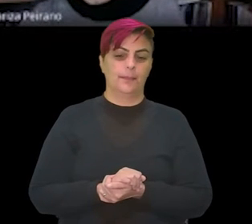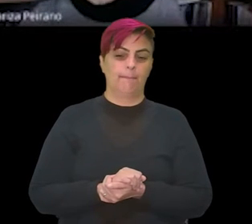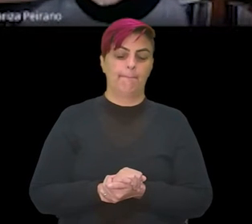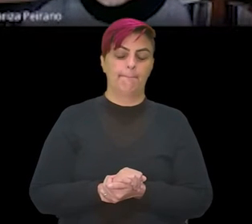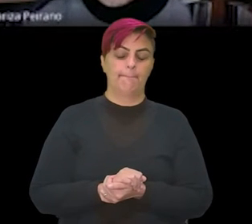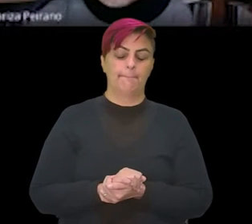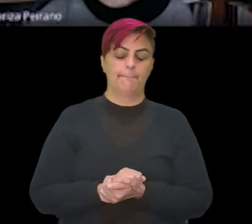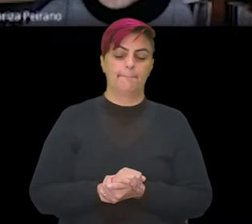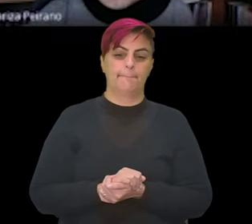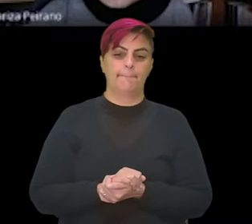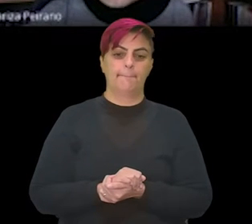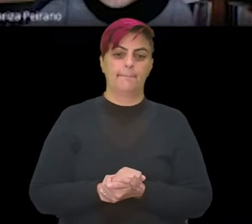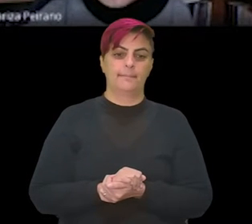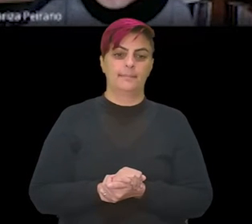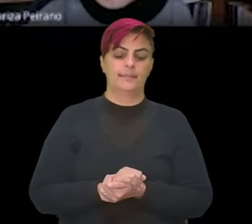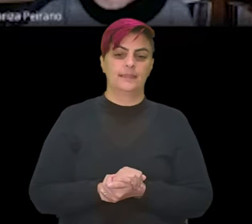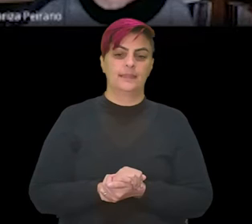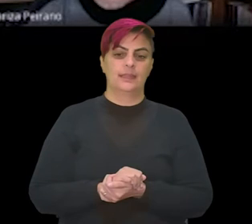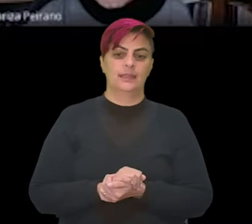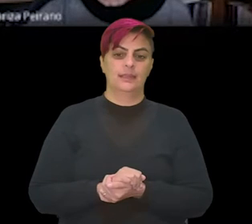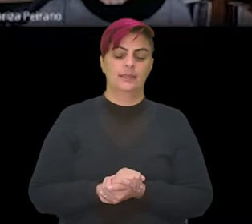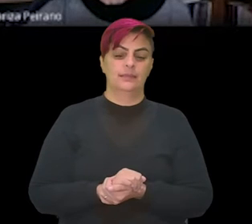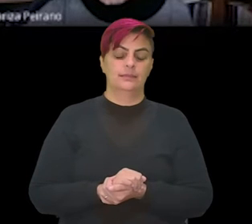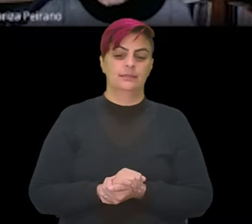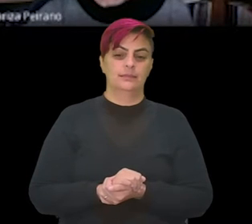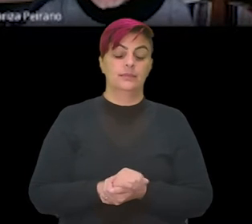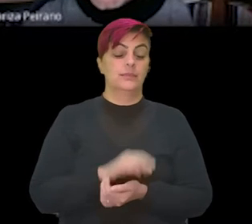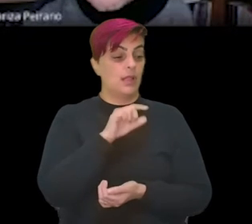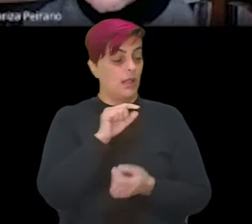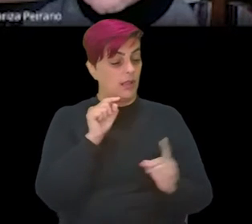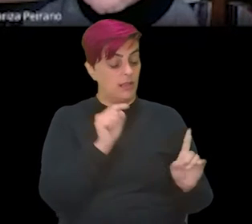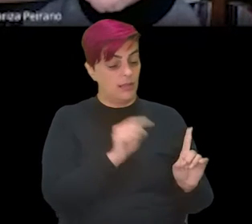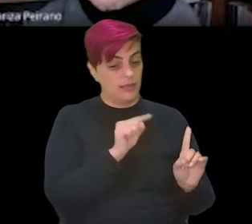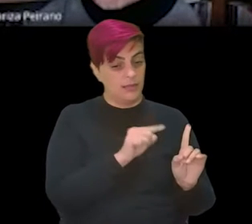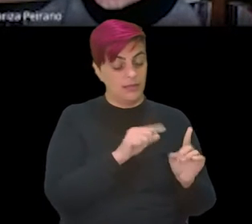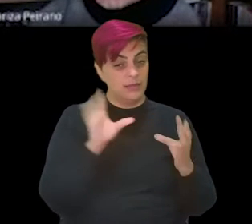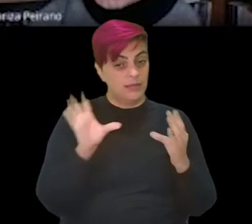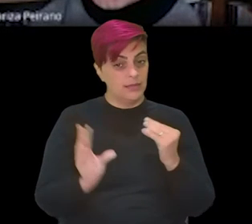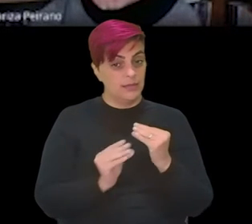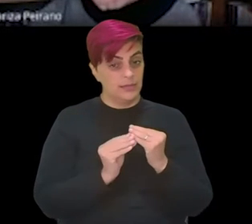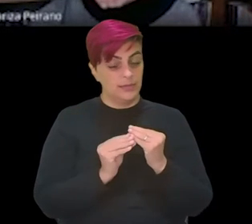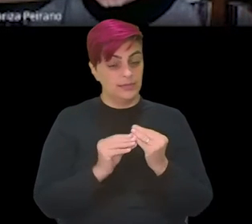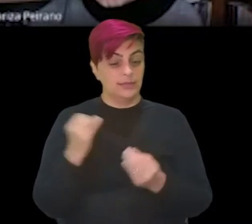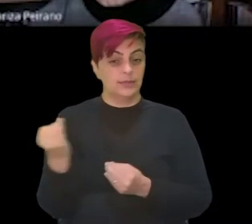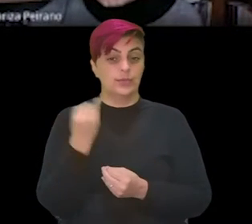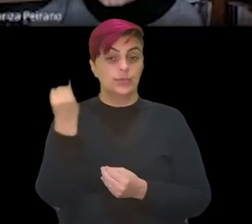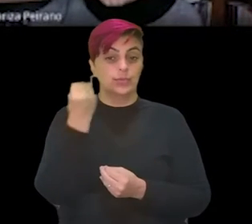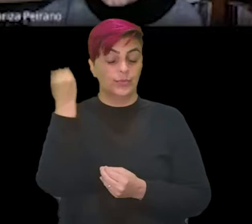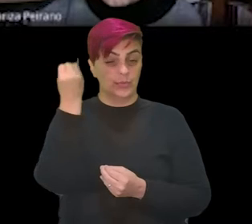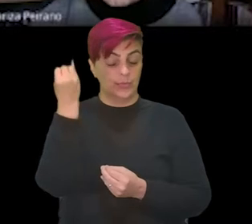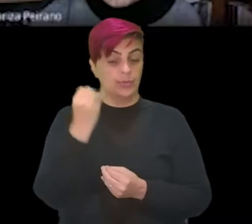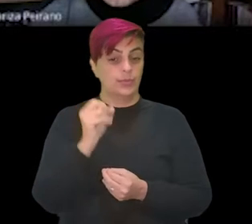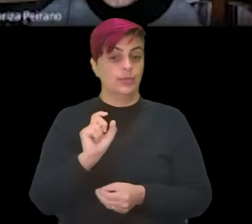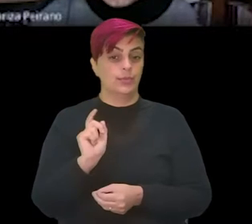esqueleto vazio das construções abstratas. Ele incluía como parte fundamental os